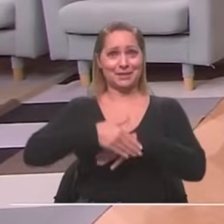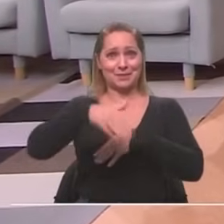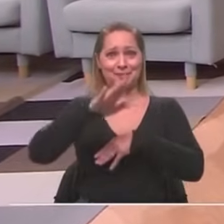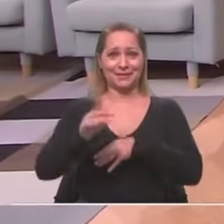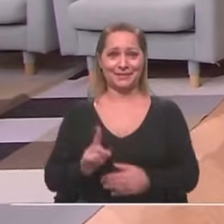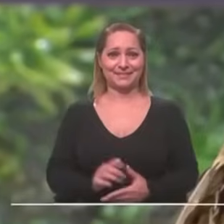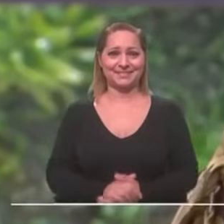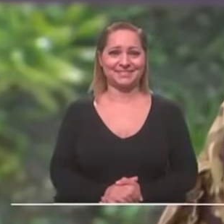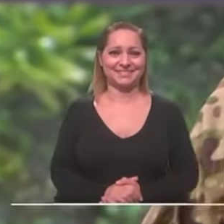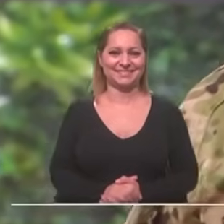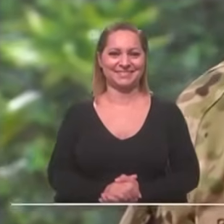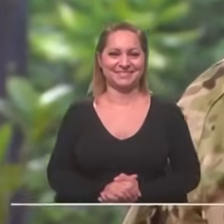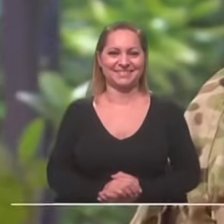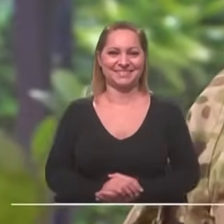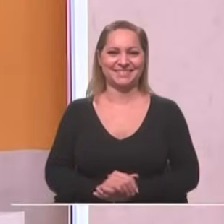Ai.